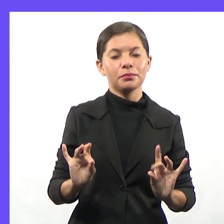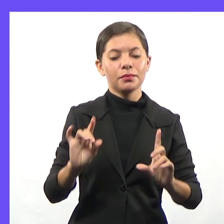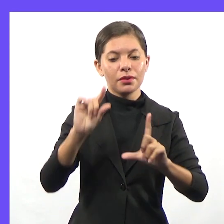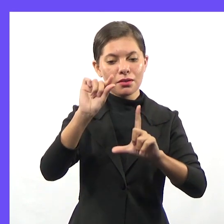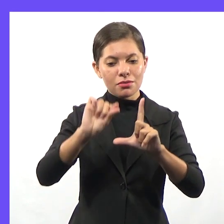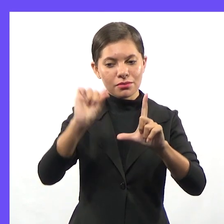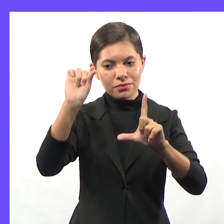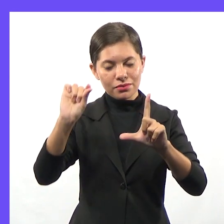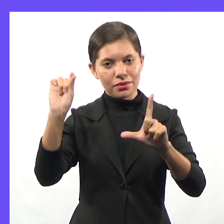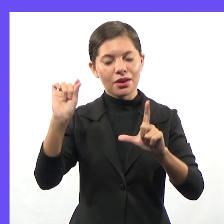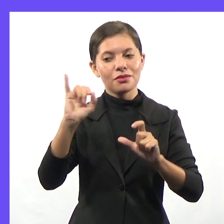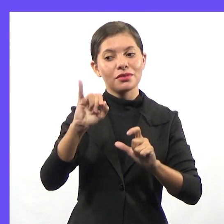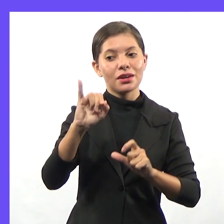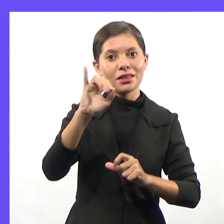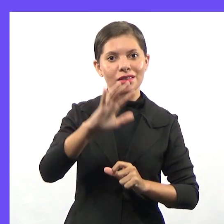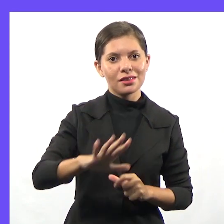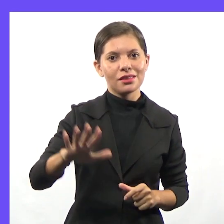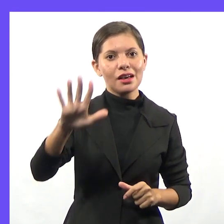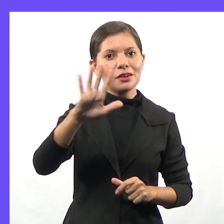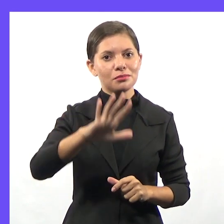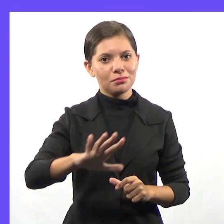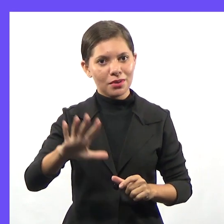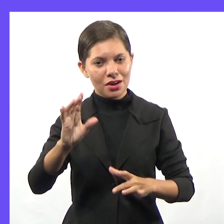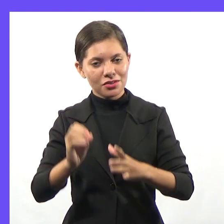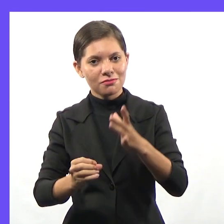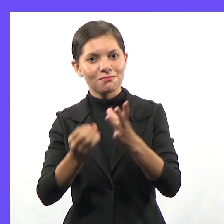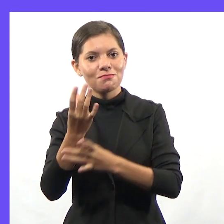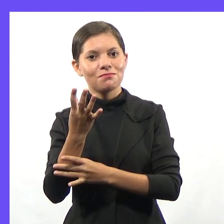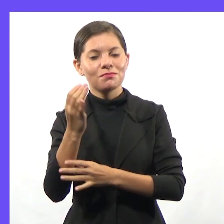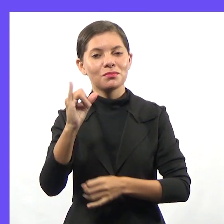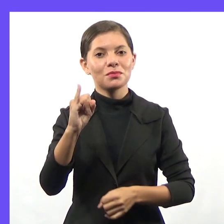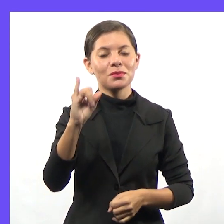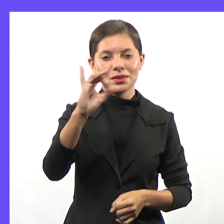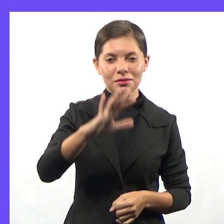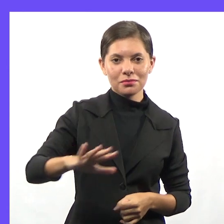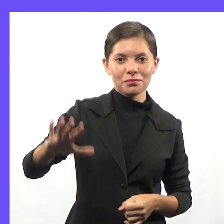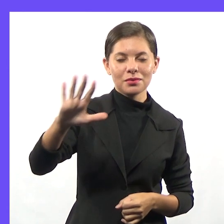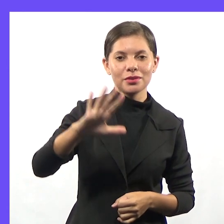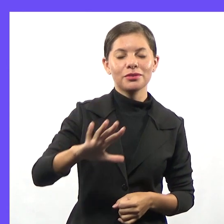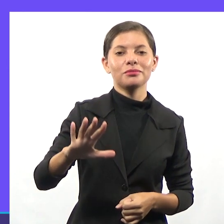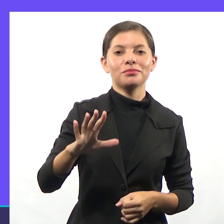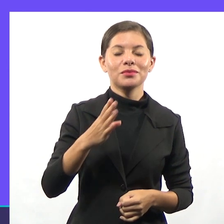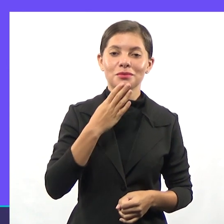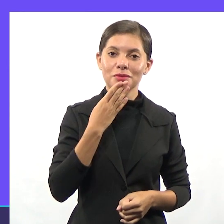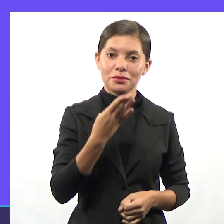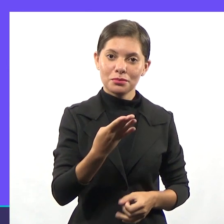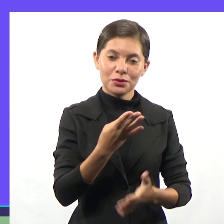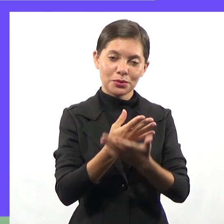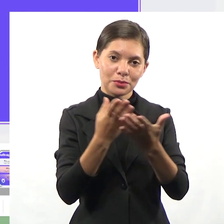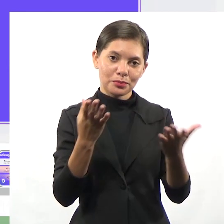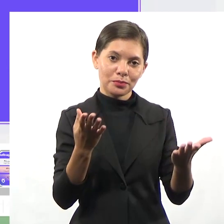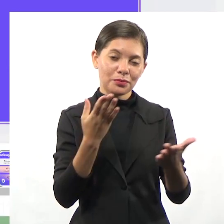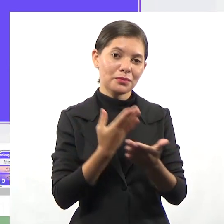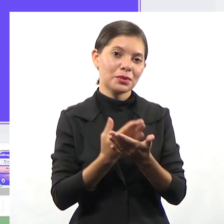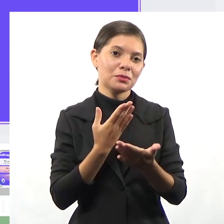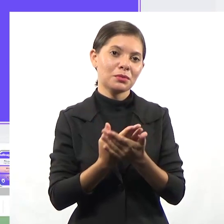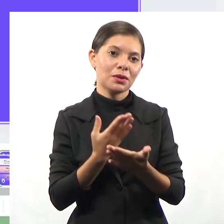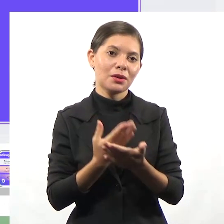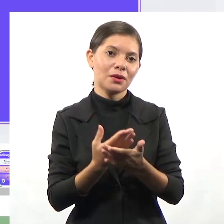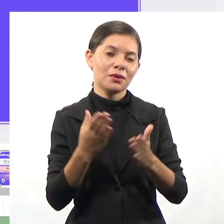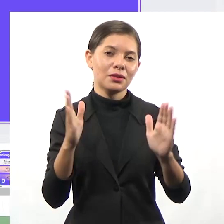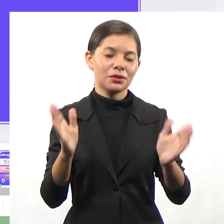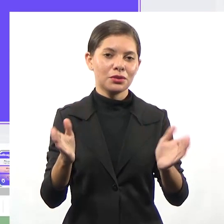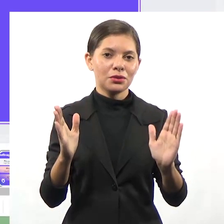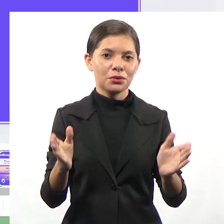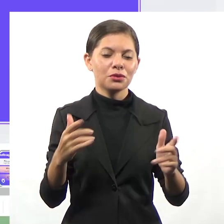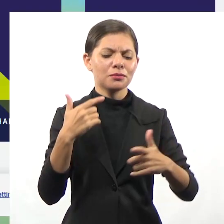você deu. Mas para a aula de hoje, vamos trabalhar com essas duas ferramentas, o Dimensions e o ChatGPT.